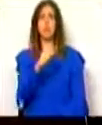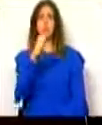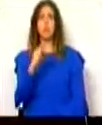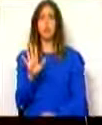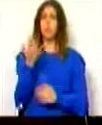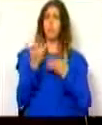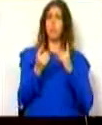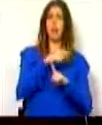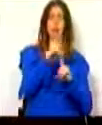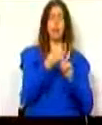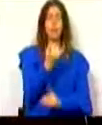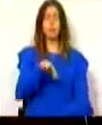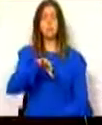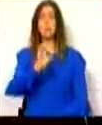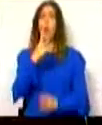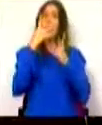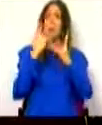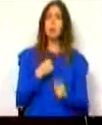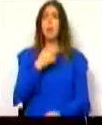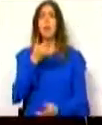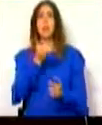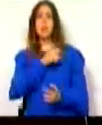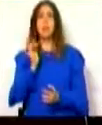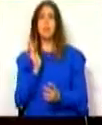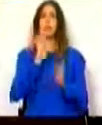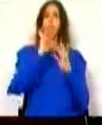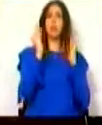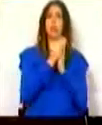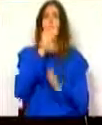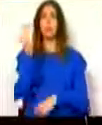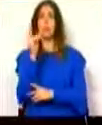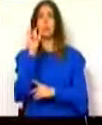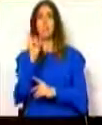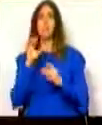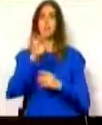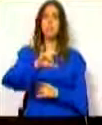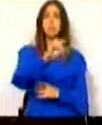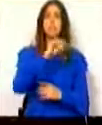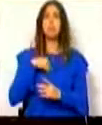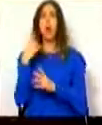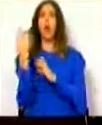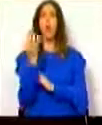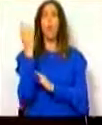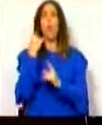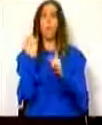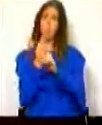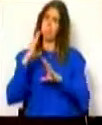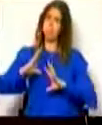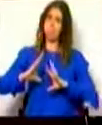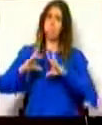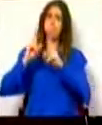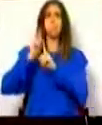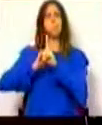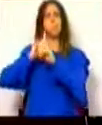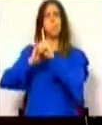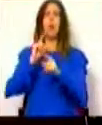face a 2018 o orçamento da Direção-Geral do Património e das Direções Regionais de Cultura, um crescimento consistente com as